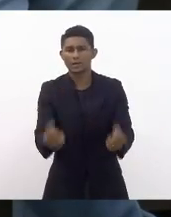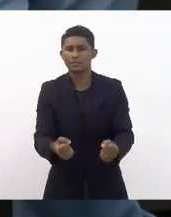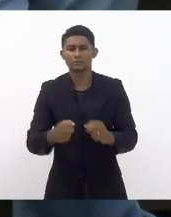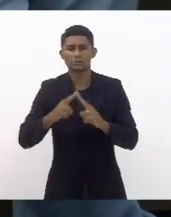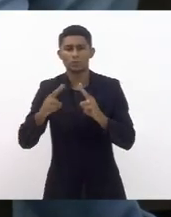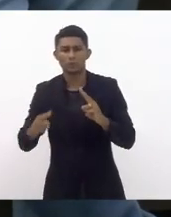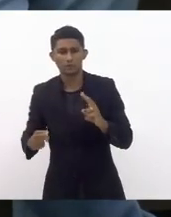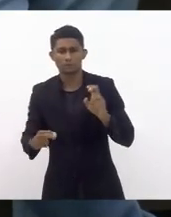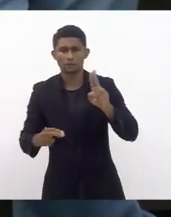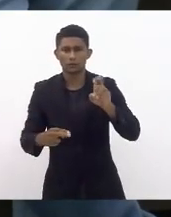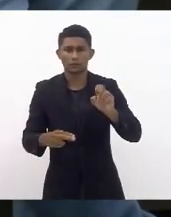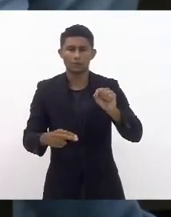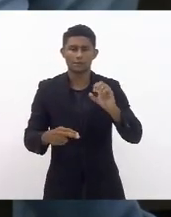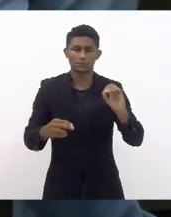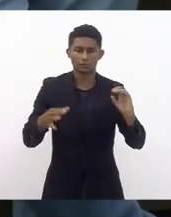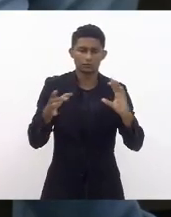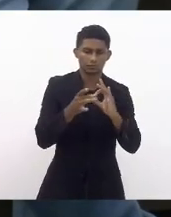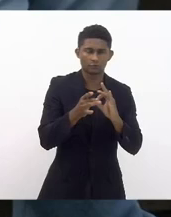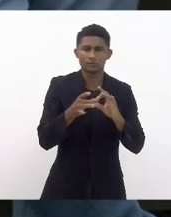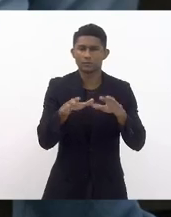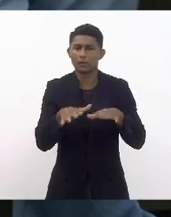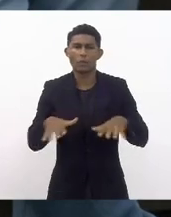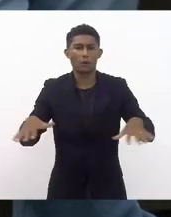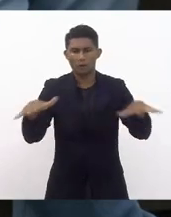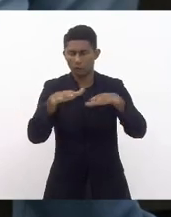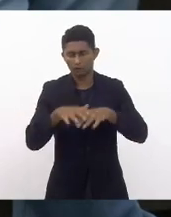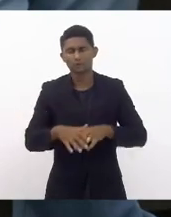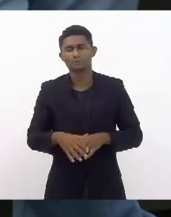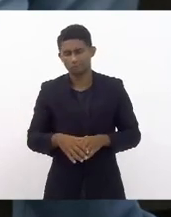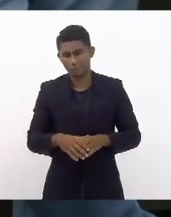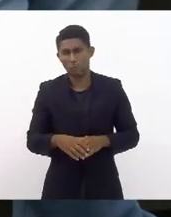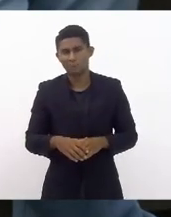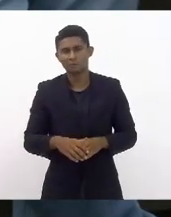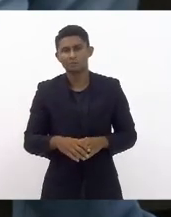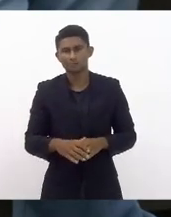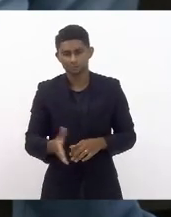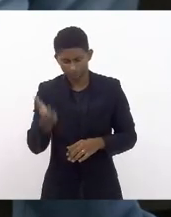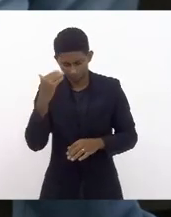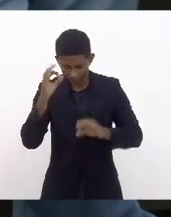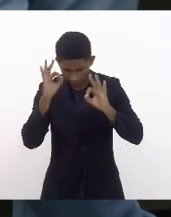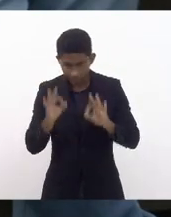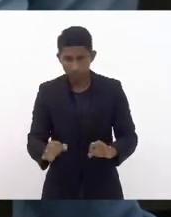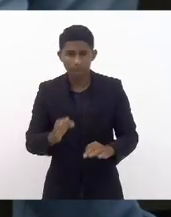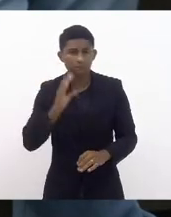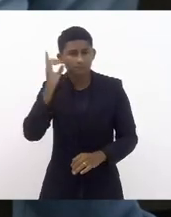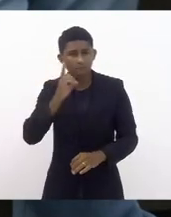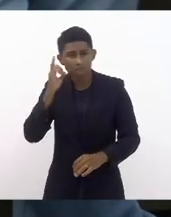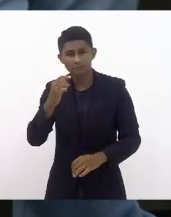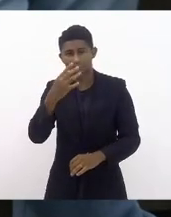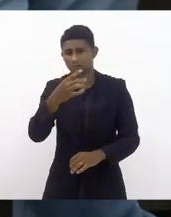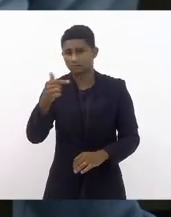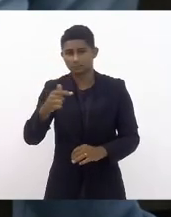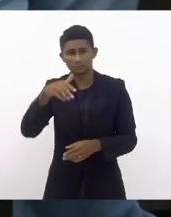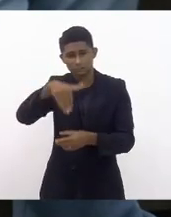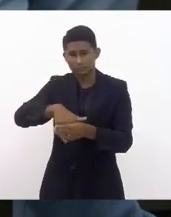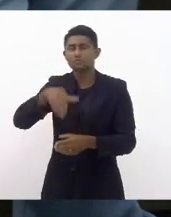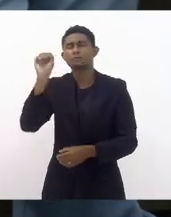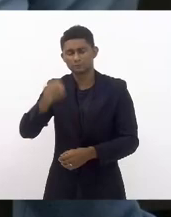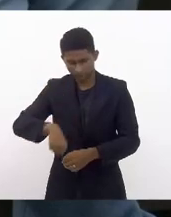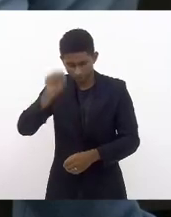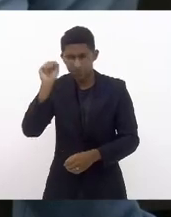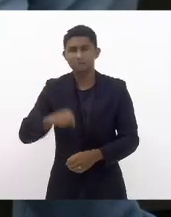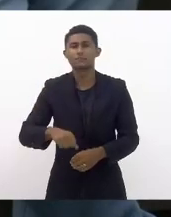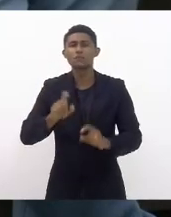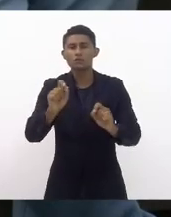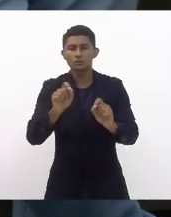UERJ. Todas. Tenho certeza, os 47 deputados que votaram sim essa matéria, que a população